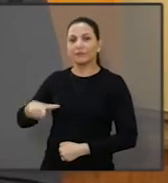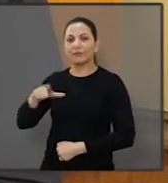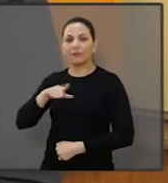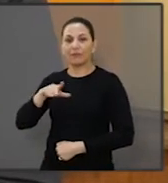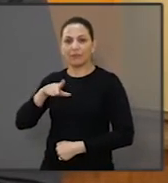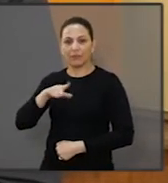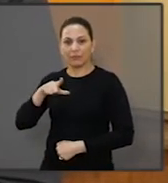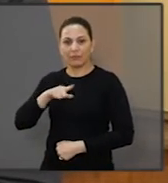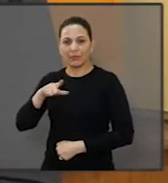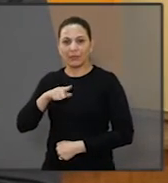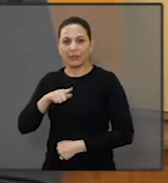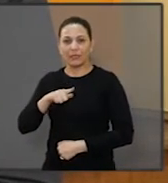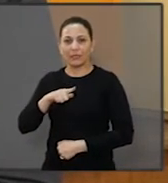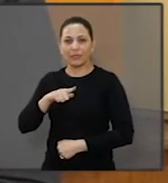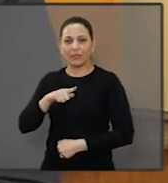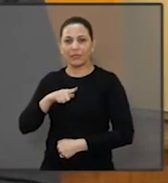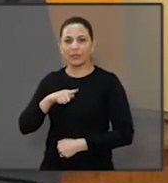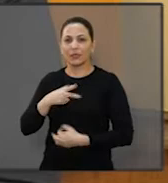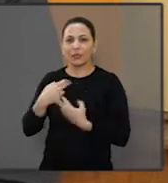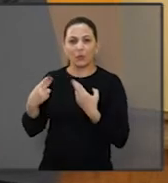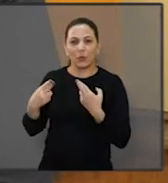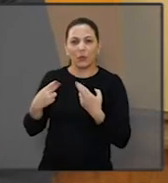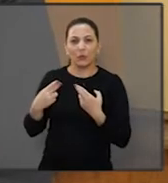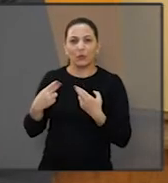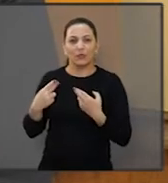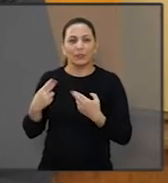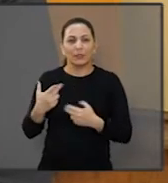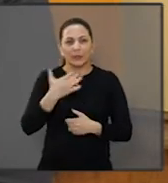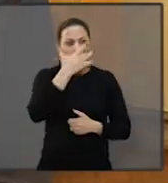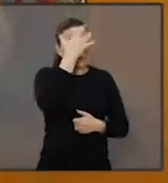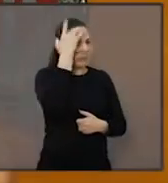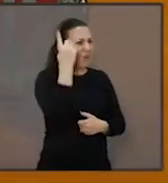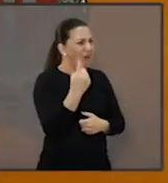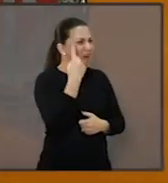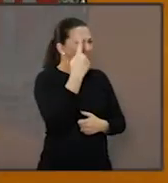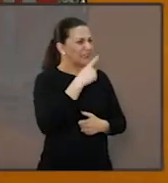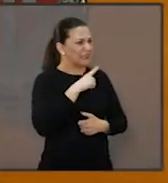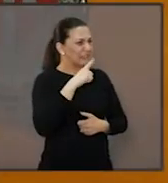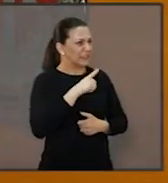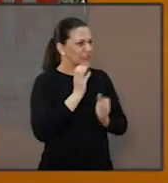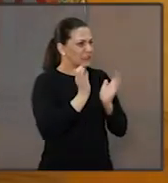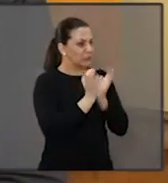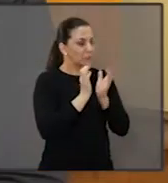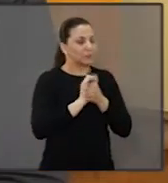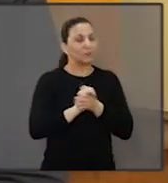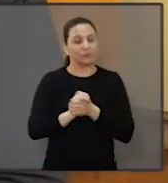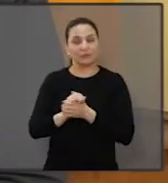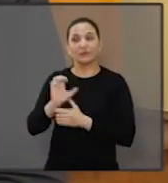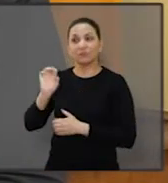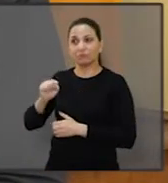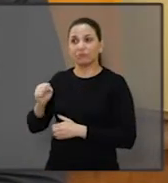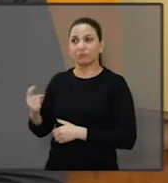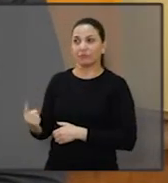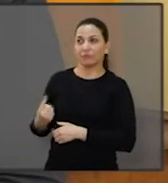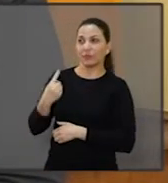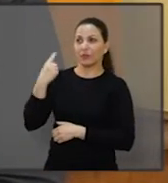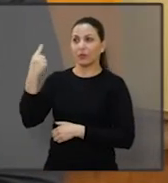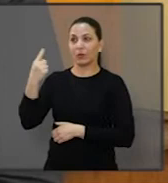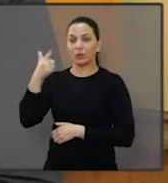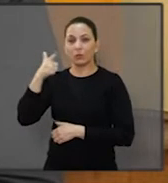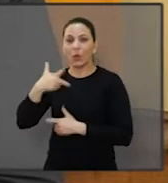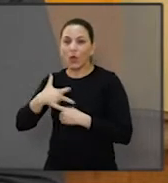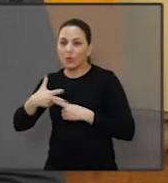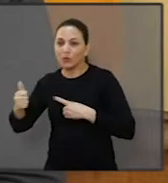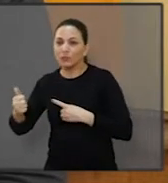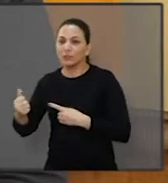né? Que tinha uma de 2 metros e tanto, né? Isso mesmo. Então, assim,